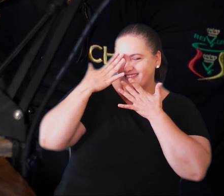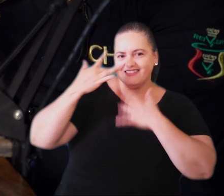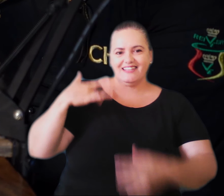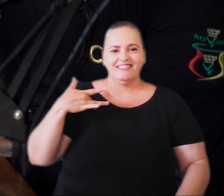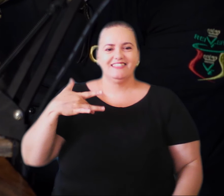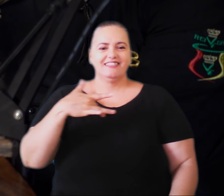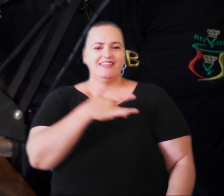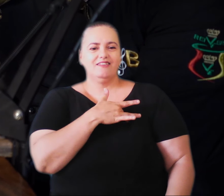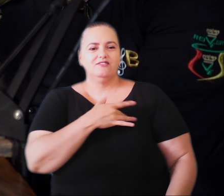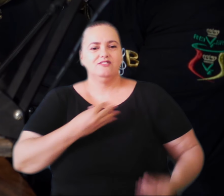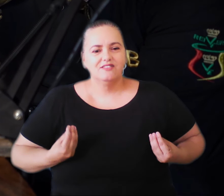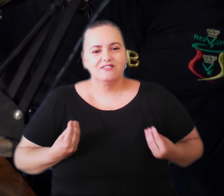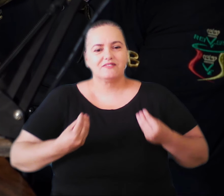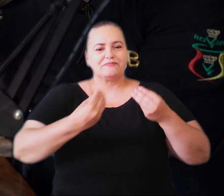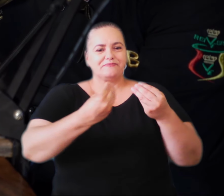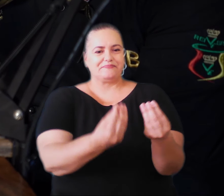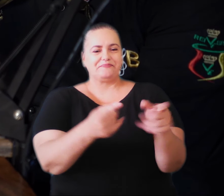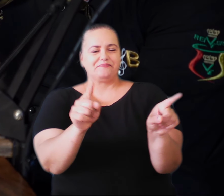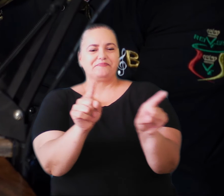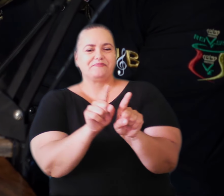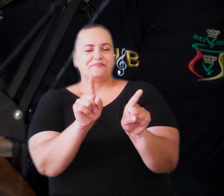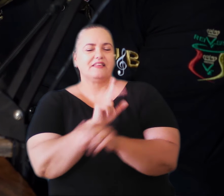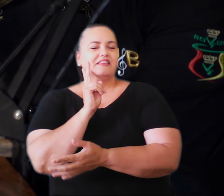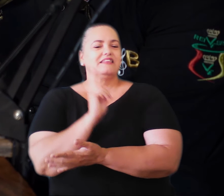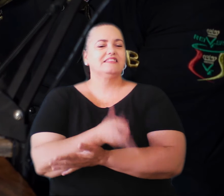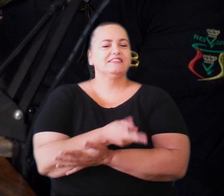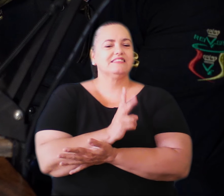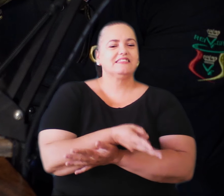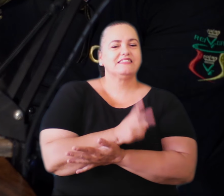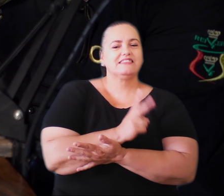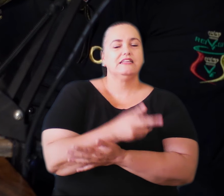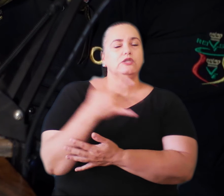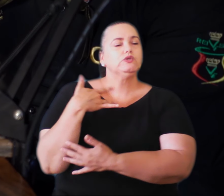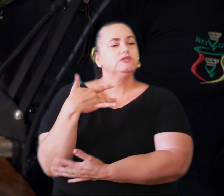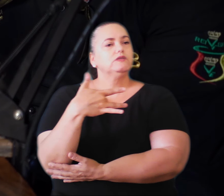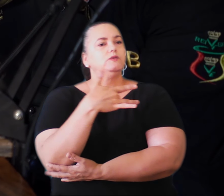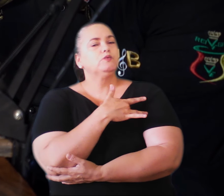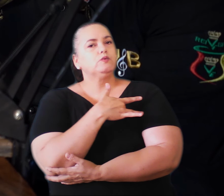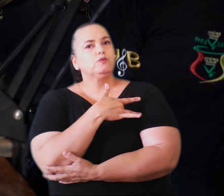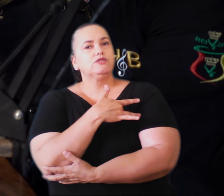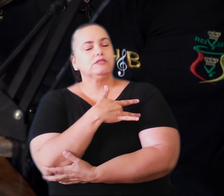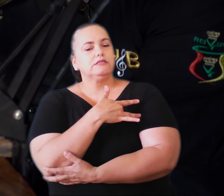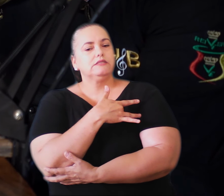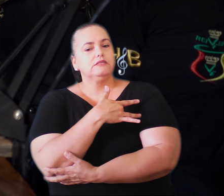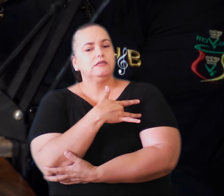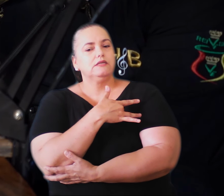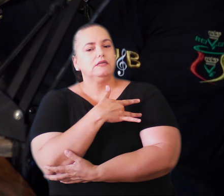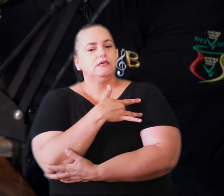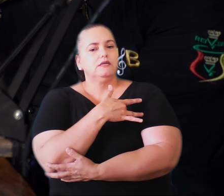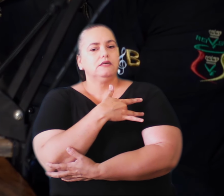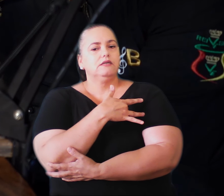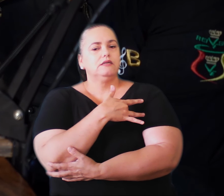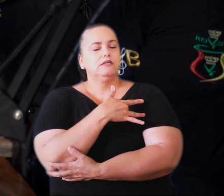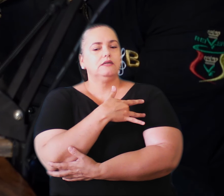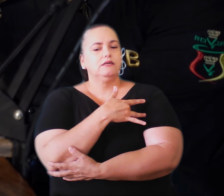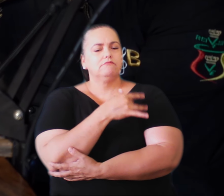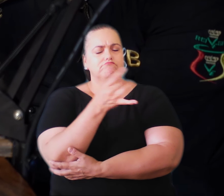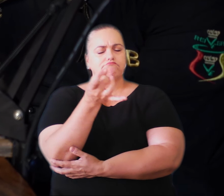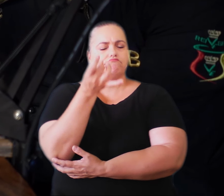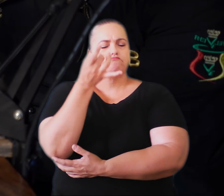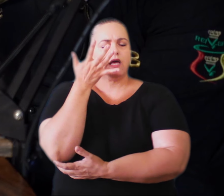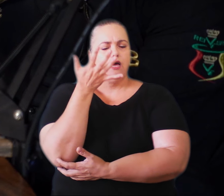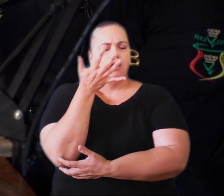E que nos dê uma permanência com saúde e com um espelho dos Serranos, do